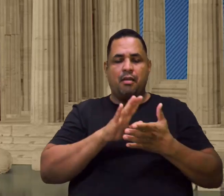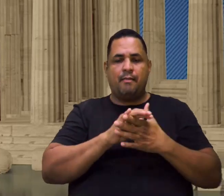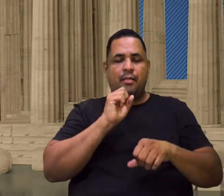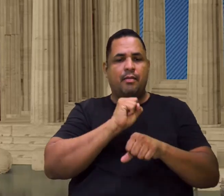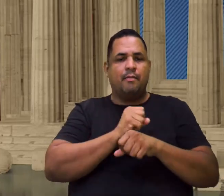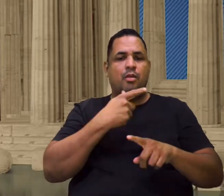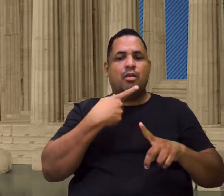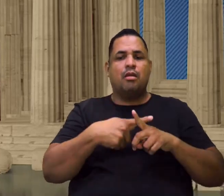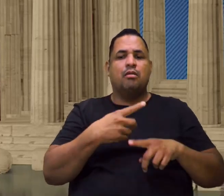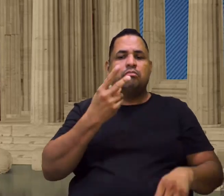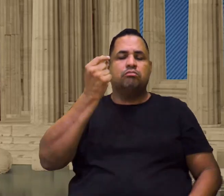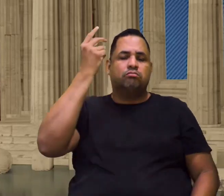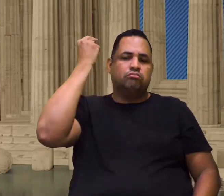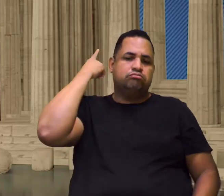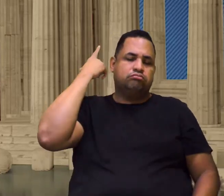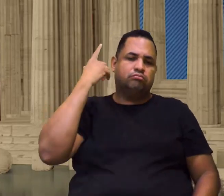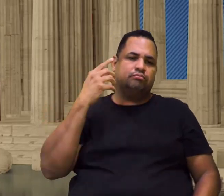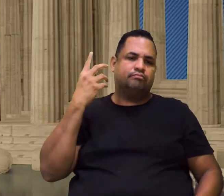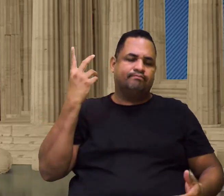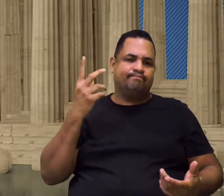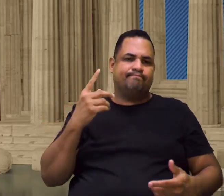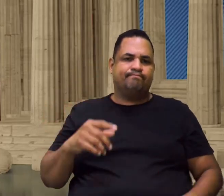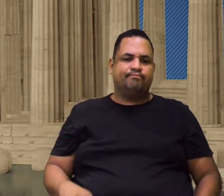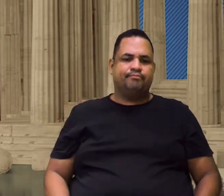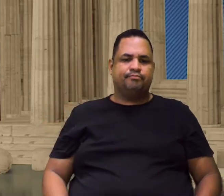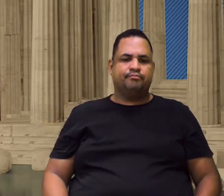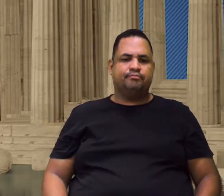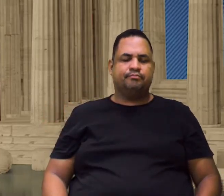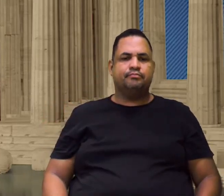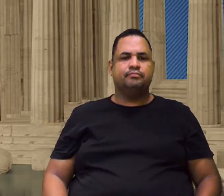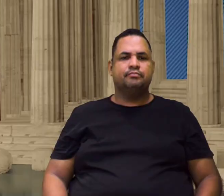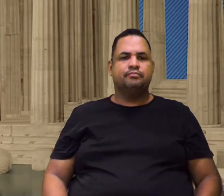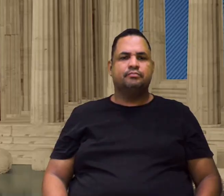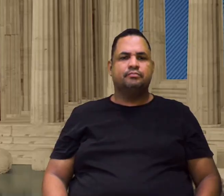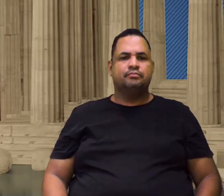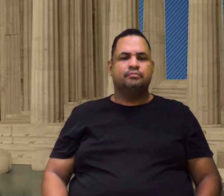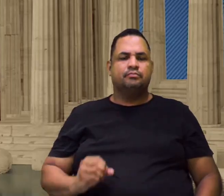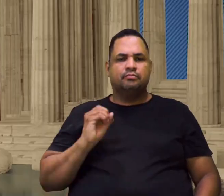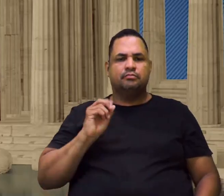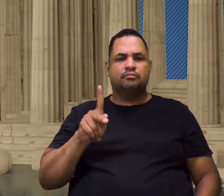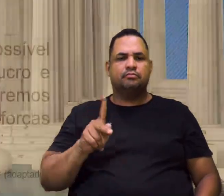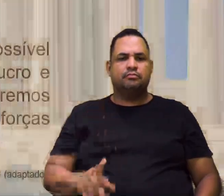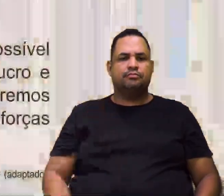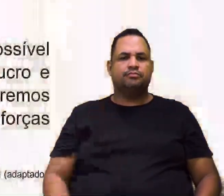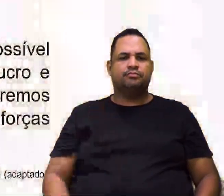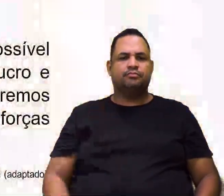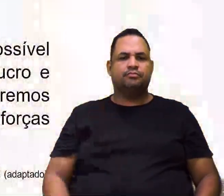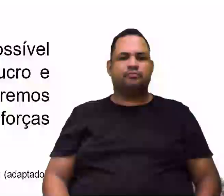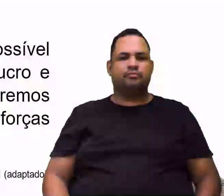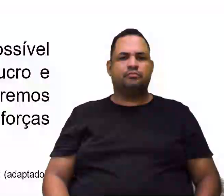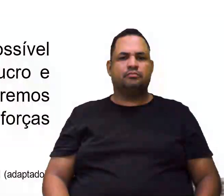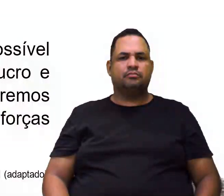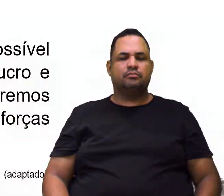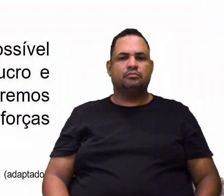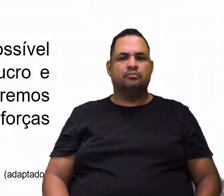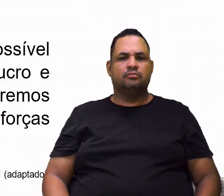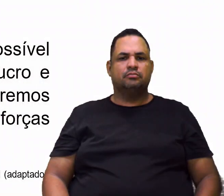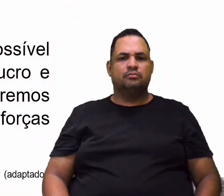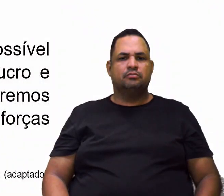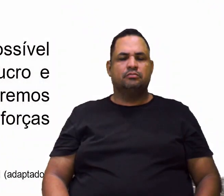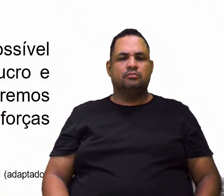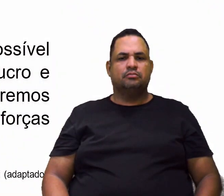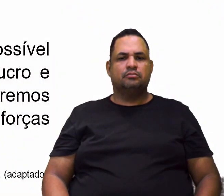porque é um problema sério, entendeu? Nessa perspectiva. Ok? Continuando, olha lá.